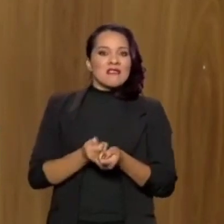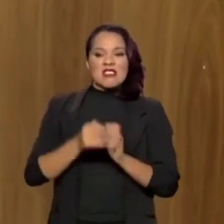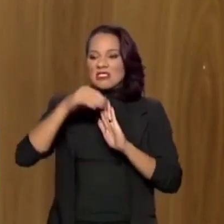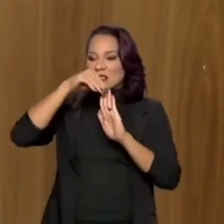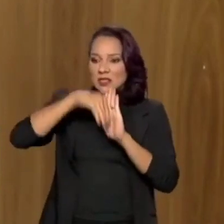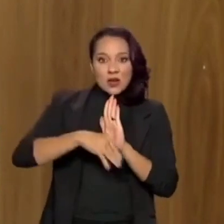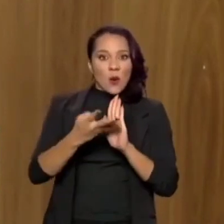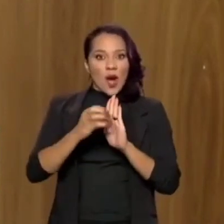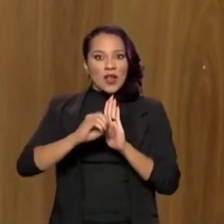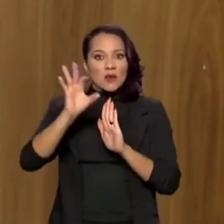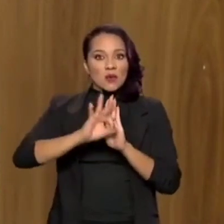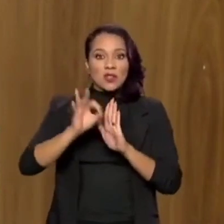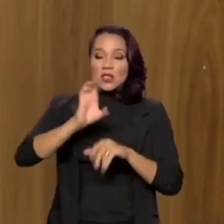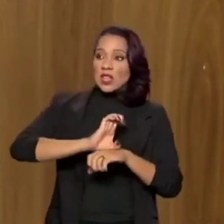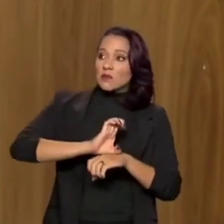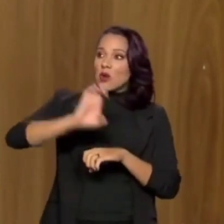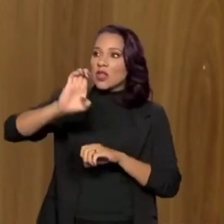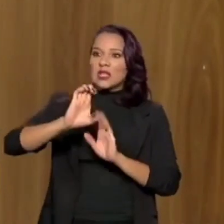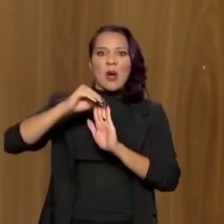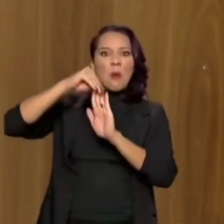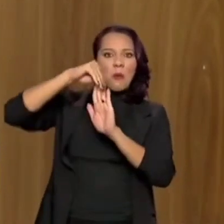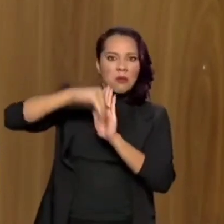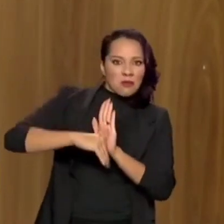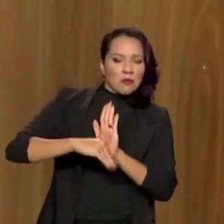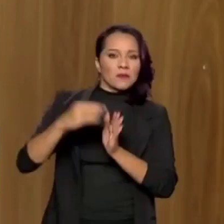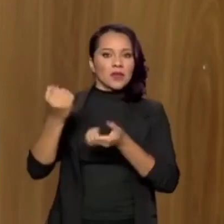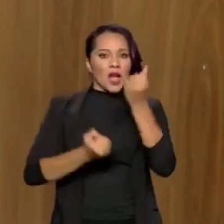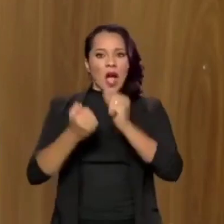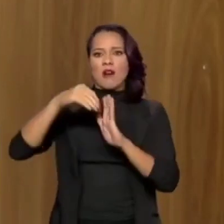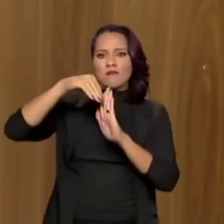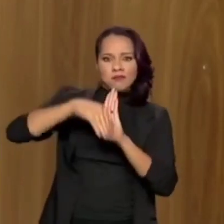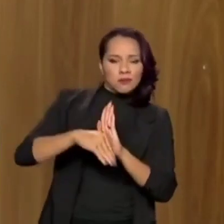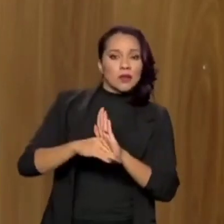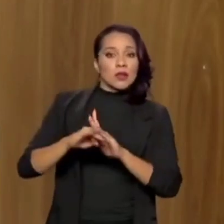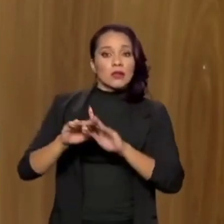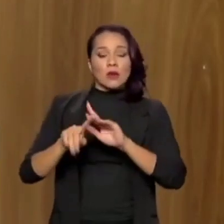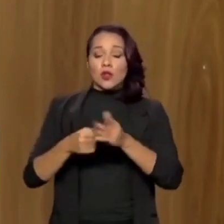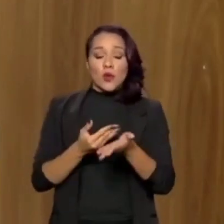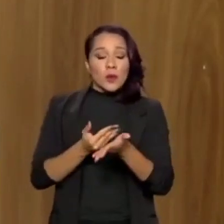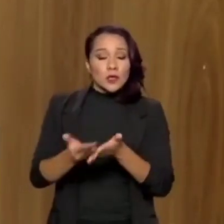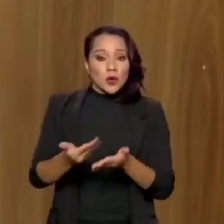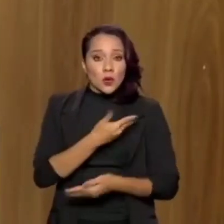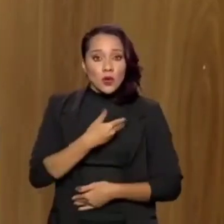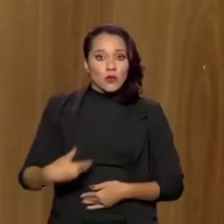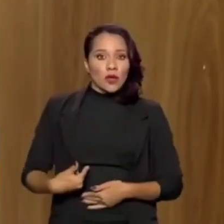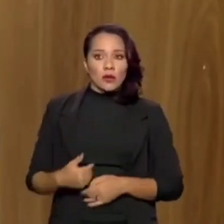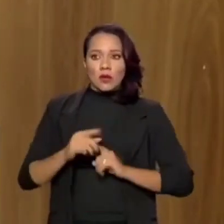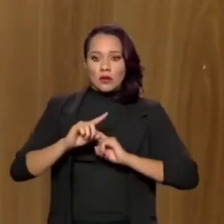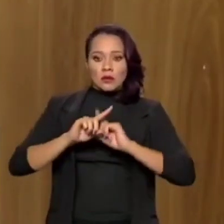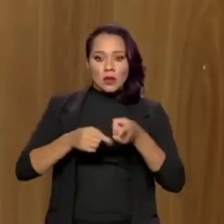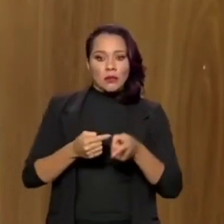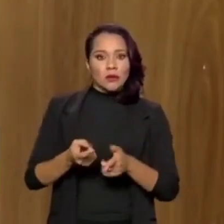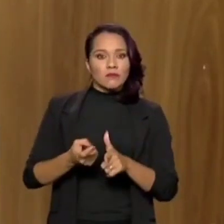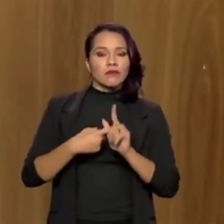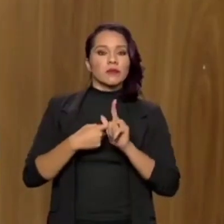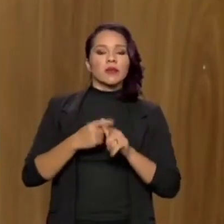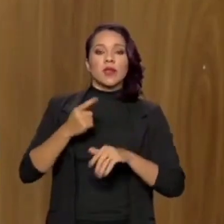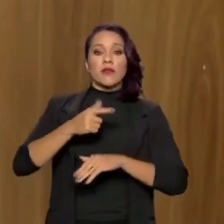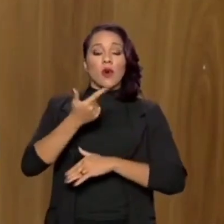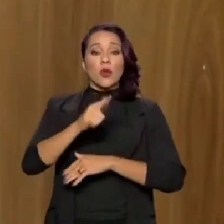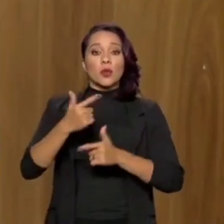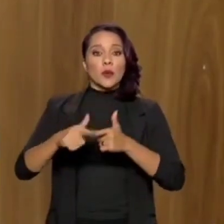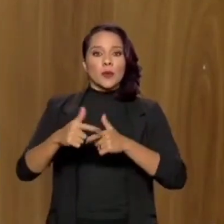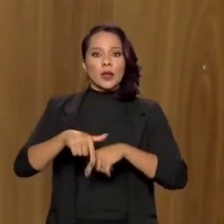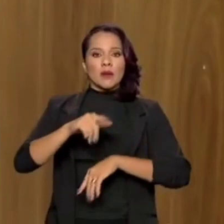nossa exportação de produtos industriais, automóveis, logo quando chegamos ao governo. Logo depois teve Brumadinho, que foi outro